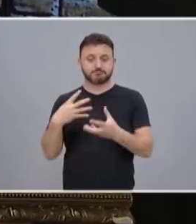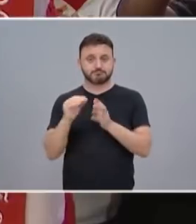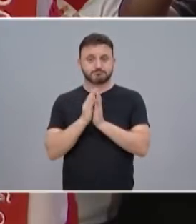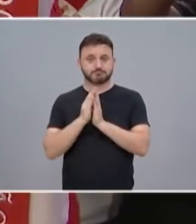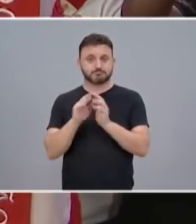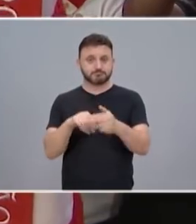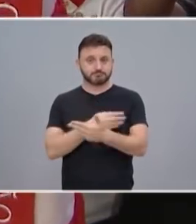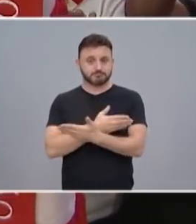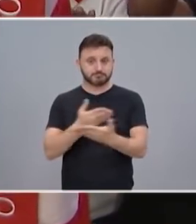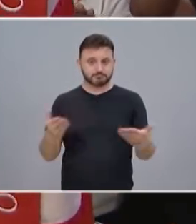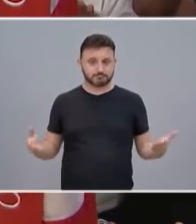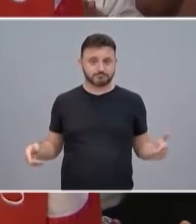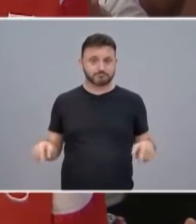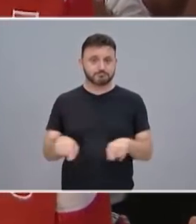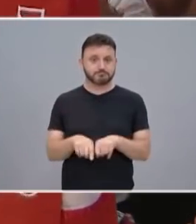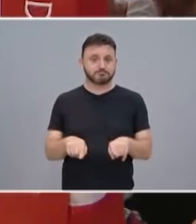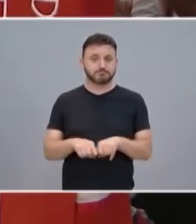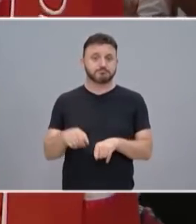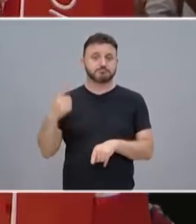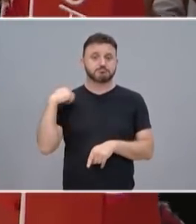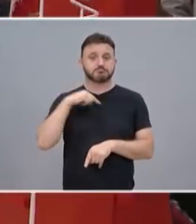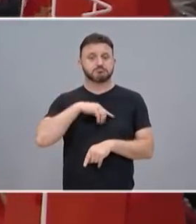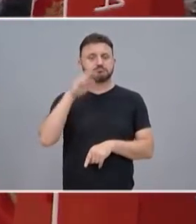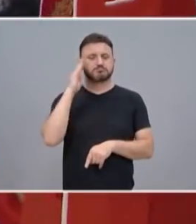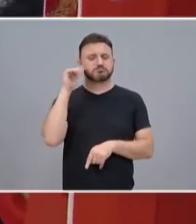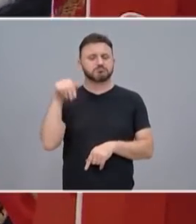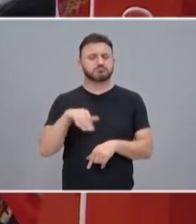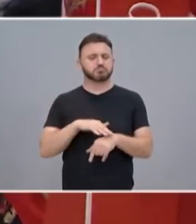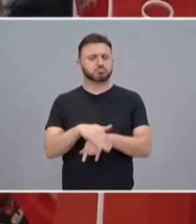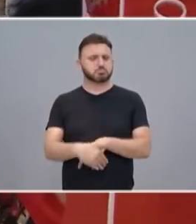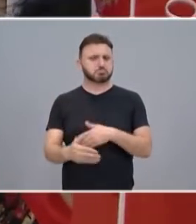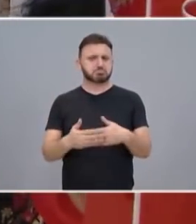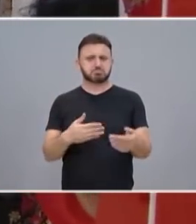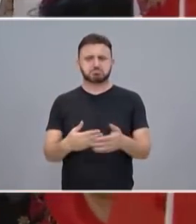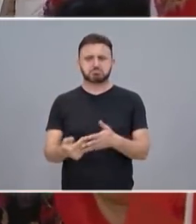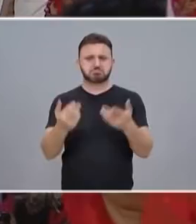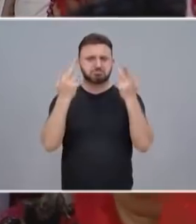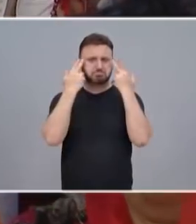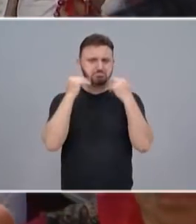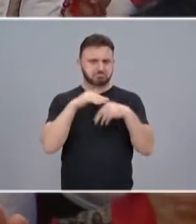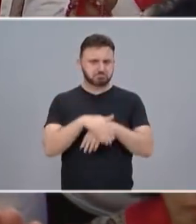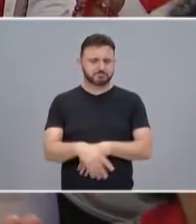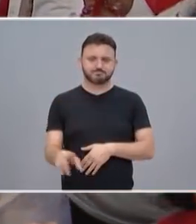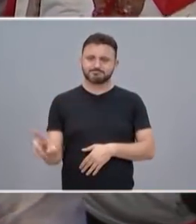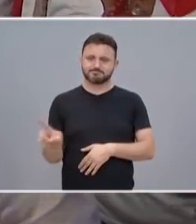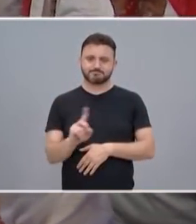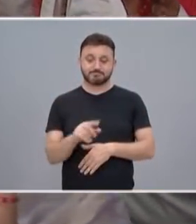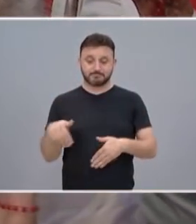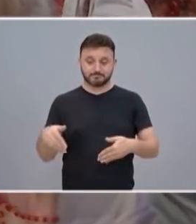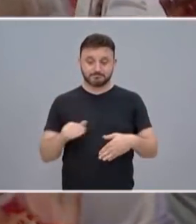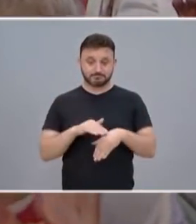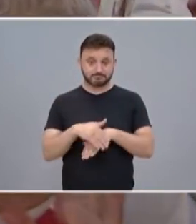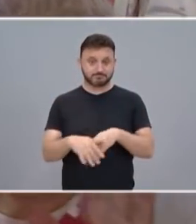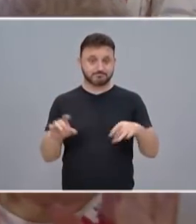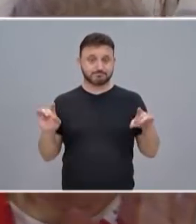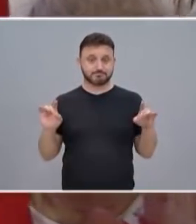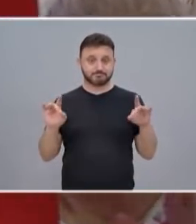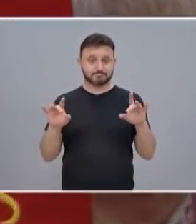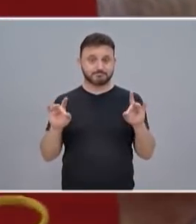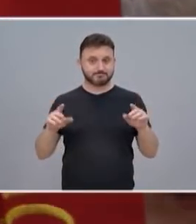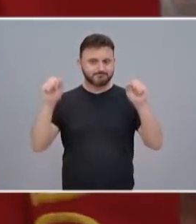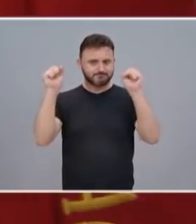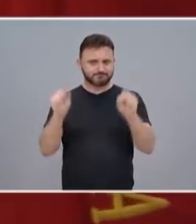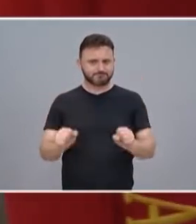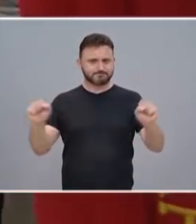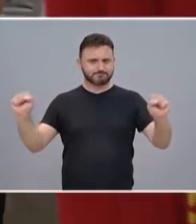essa noite não vai ser uma noite qualquer. Nós sabemos que essa noite será uma noite de poder, uma noite de fogo, uma noite de